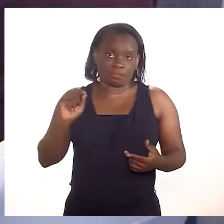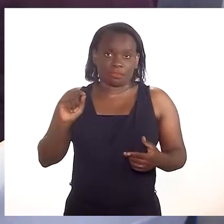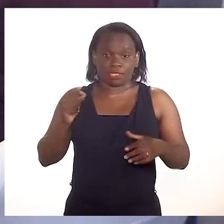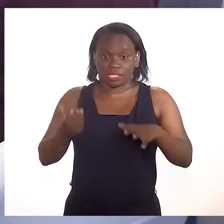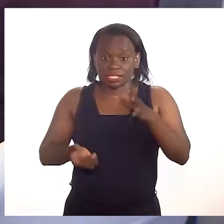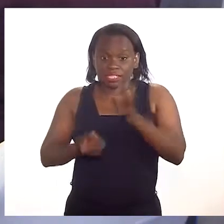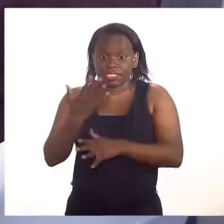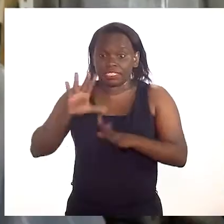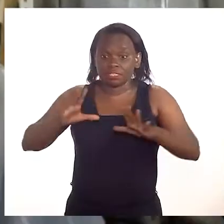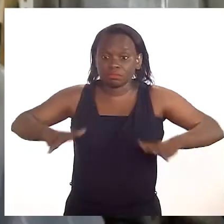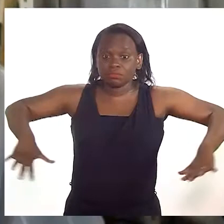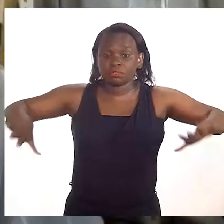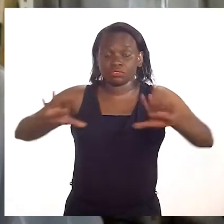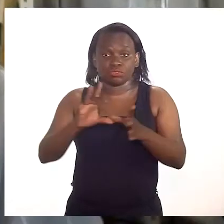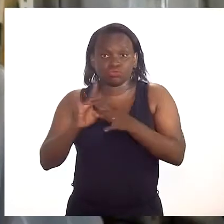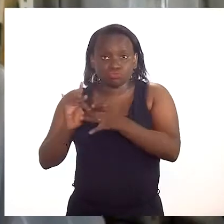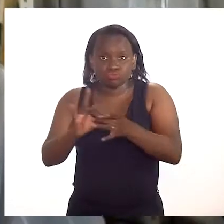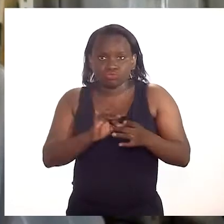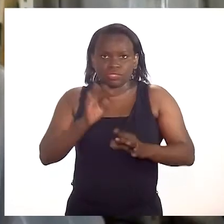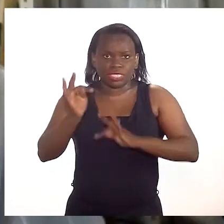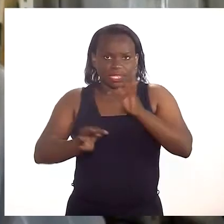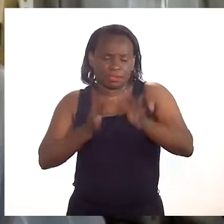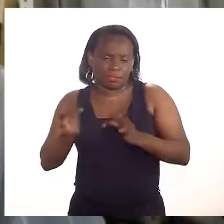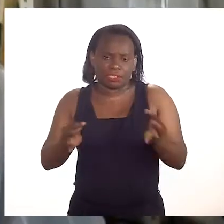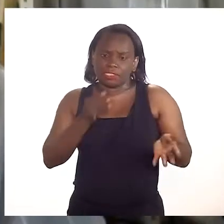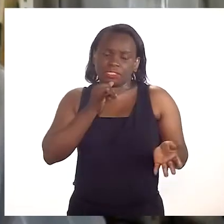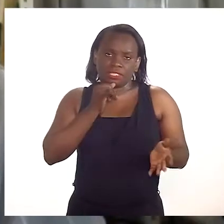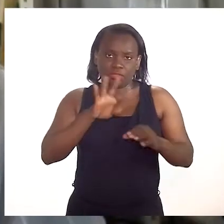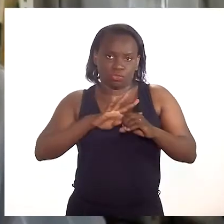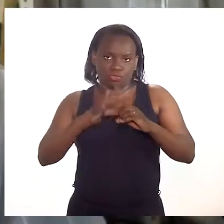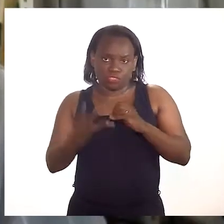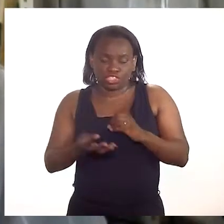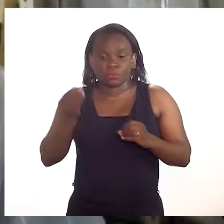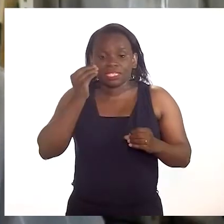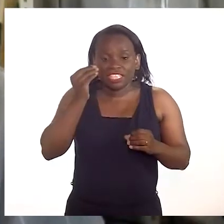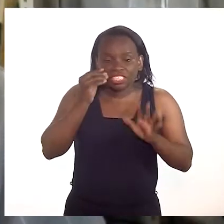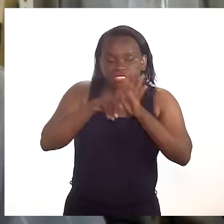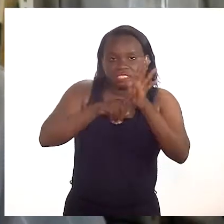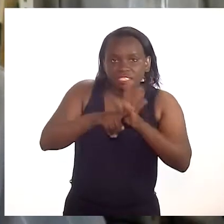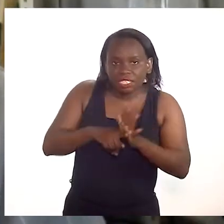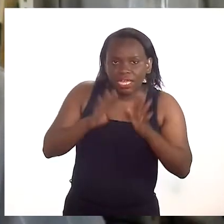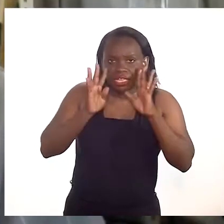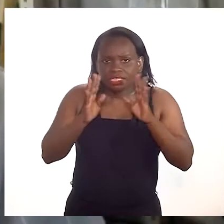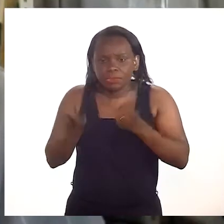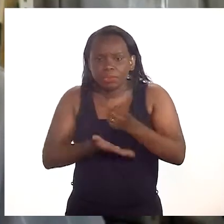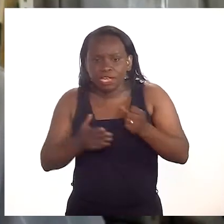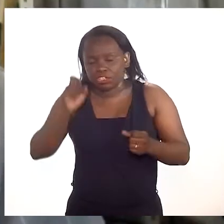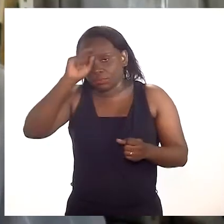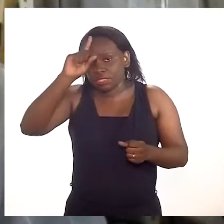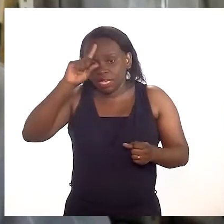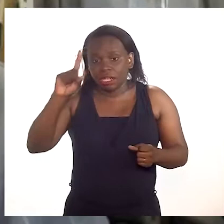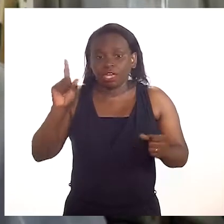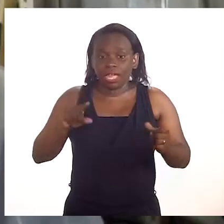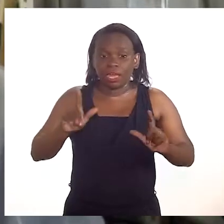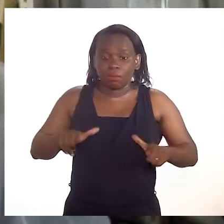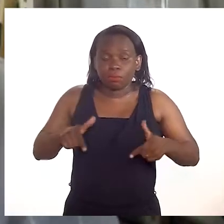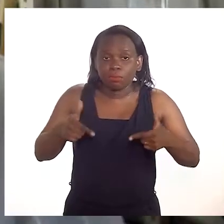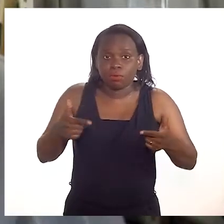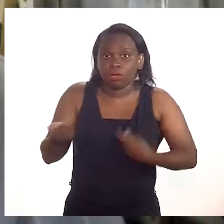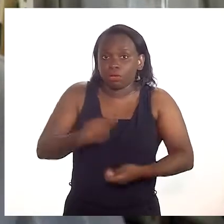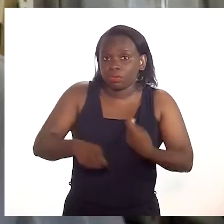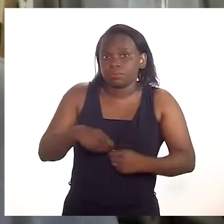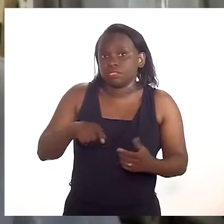quando a gente cria uma grande unidade de tratamento, por exemplo, para a Covid, para testagem, atenção básica, hospitalar, a gente está